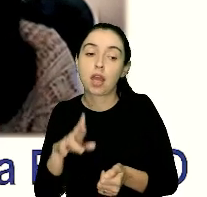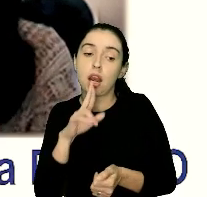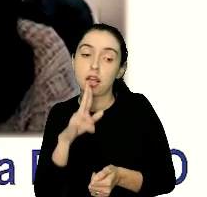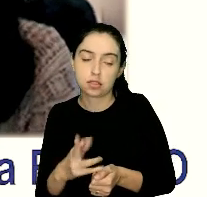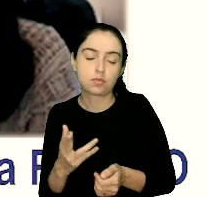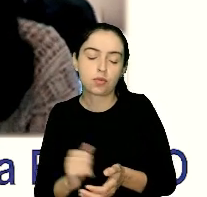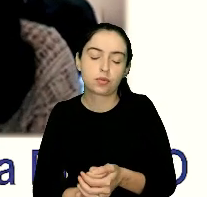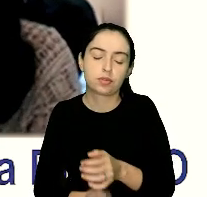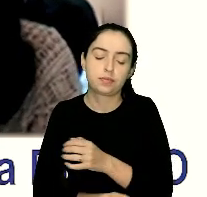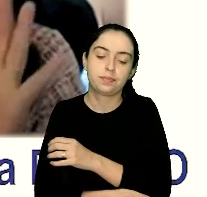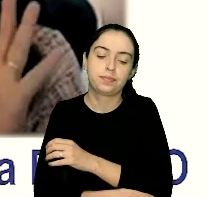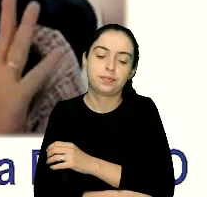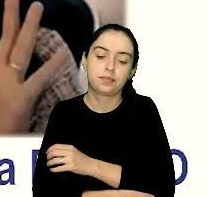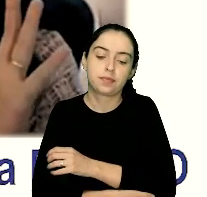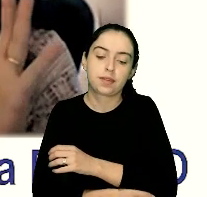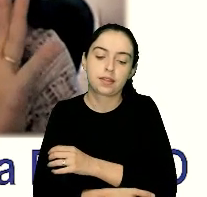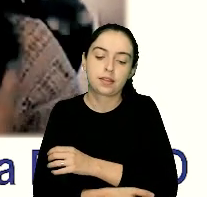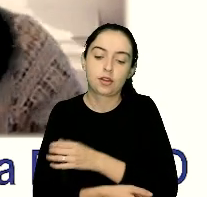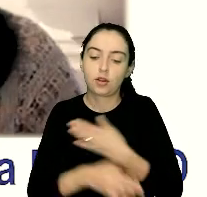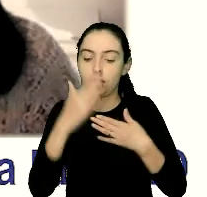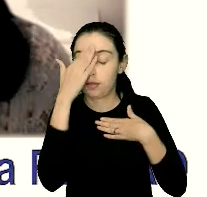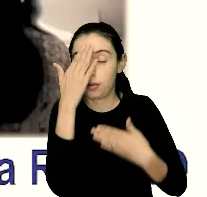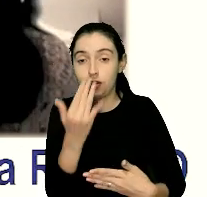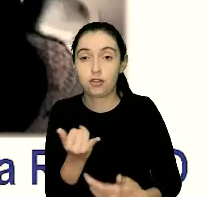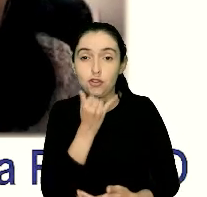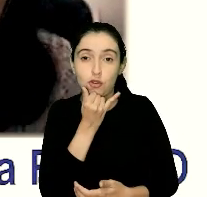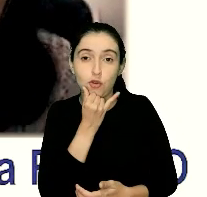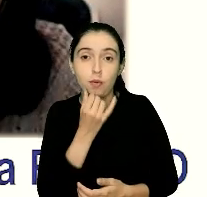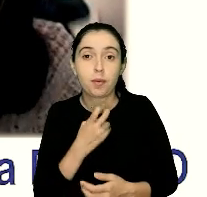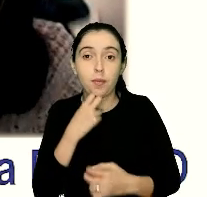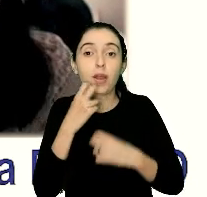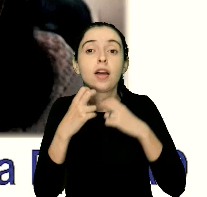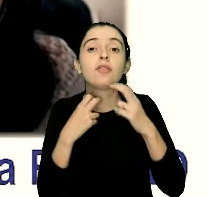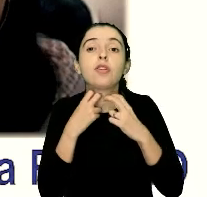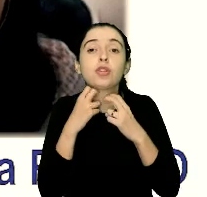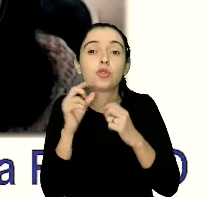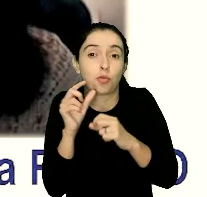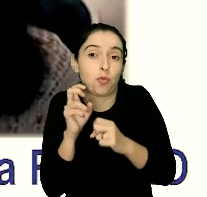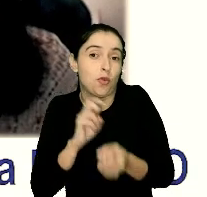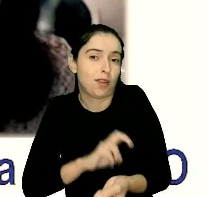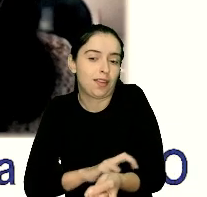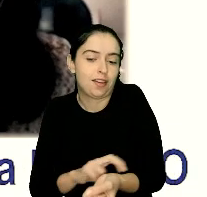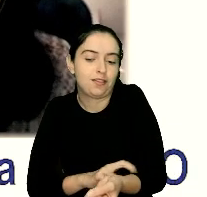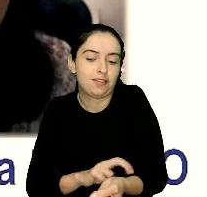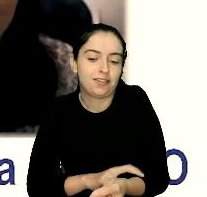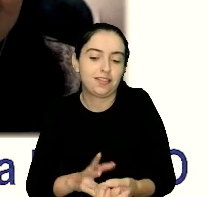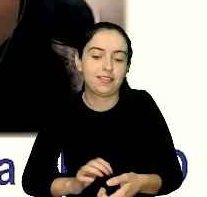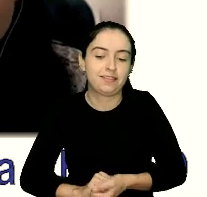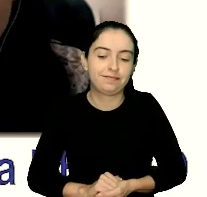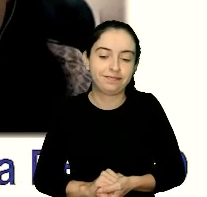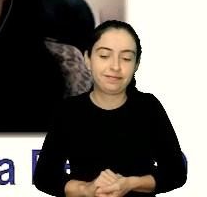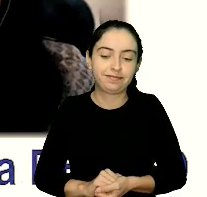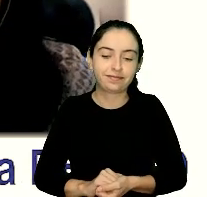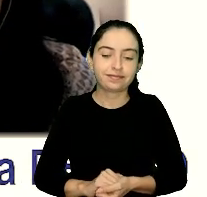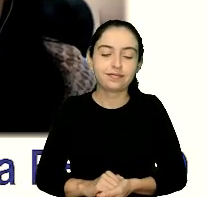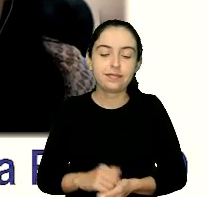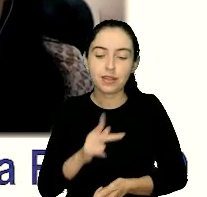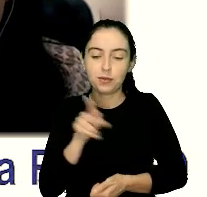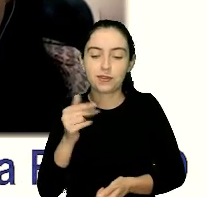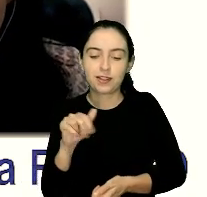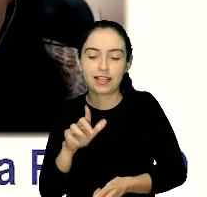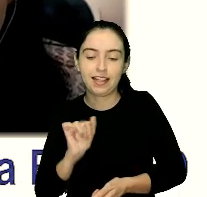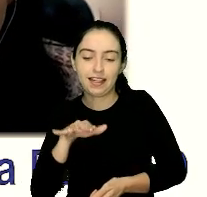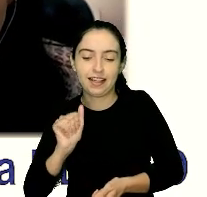Obrigada e desculpa pela voz, estou um pouco nervosa. Professora Liliana, pode falar.